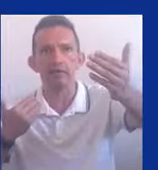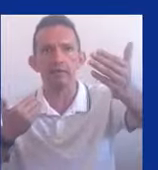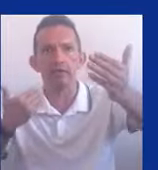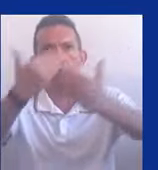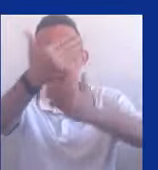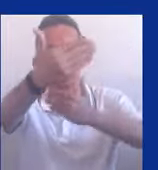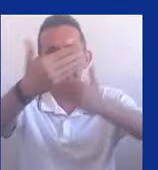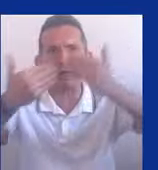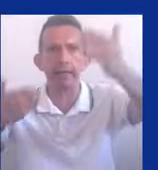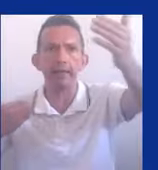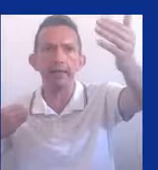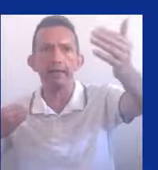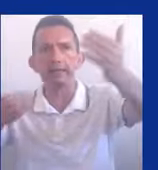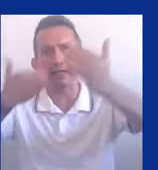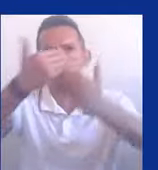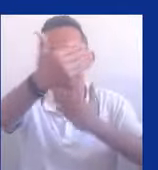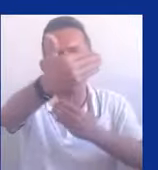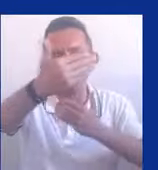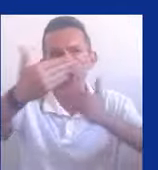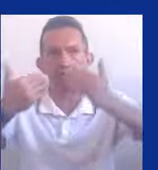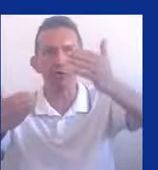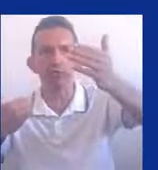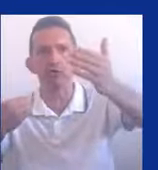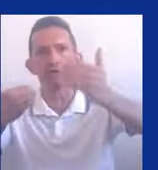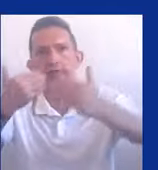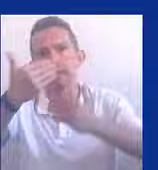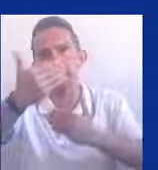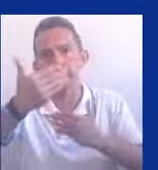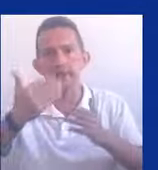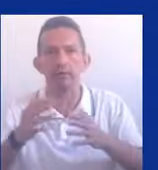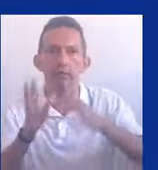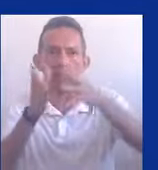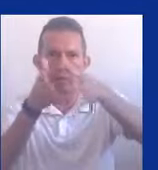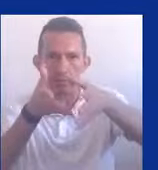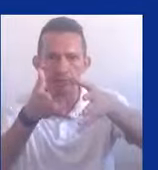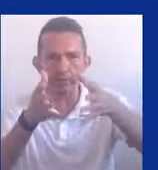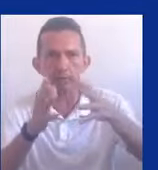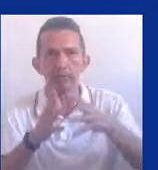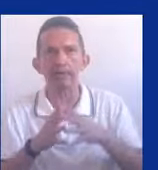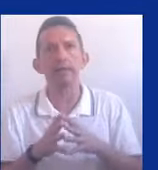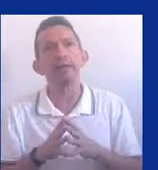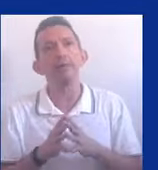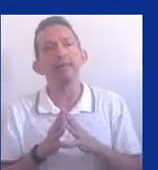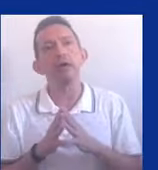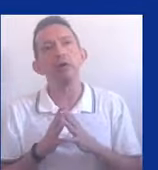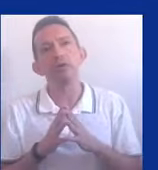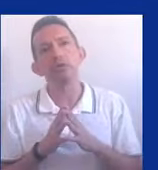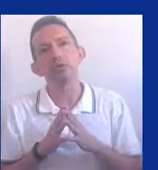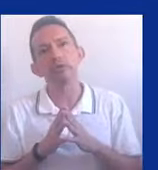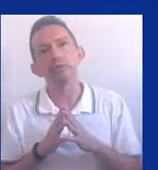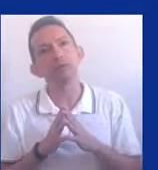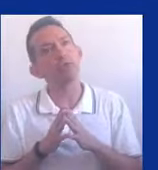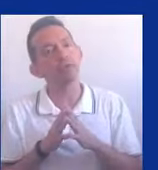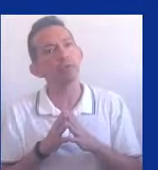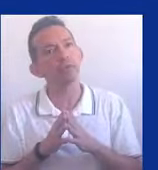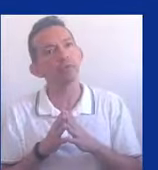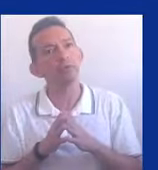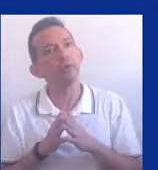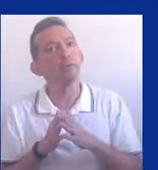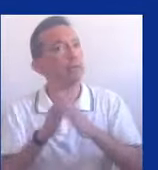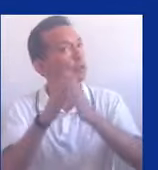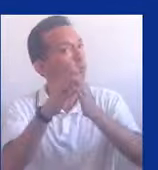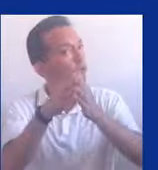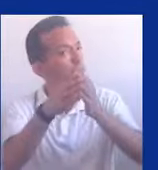célula. Troca, né? Transporte de substâncias dentro da célula. É uma função básica ao retículo endoplasmático